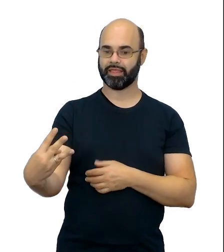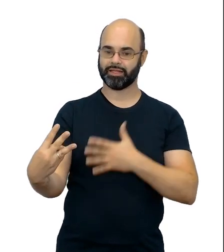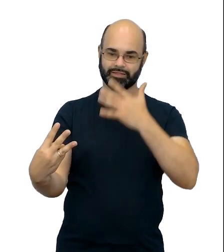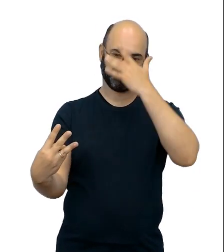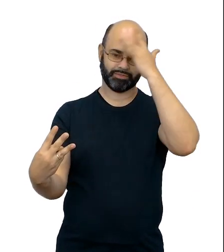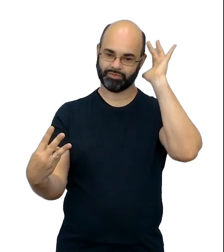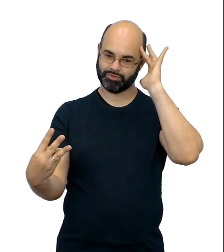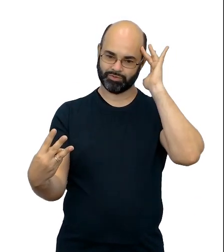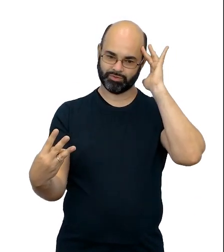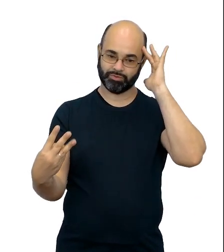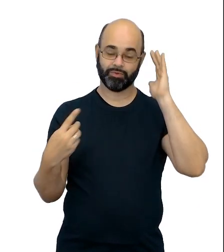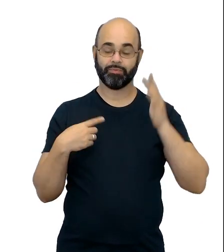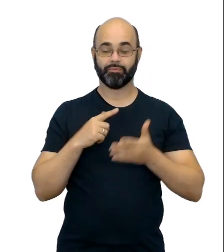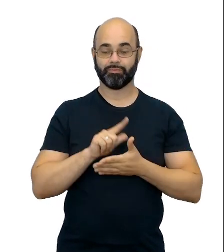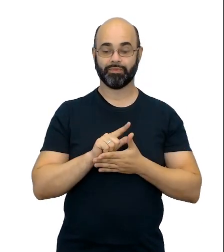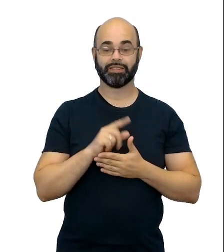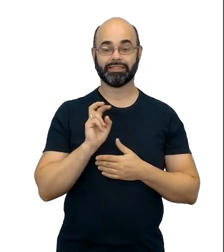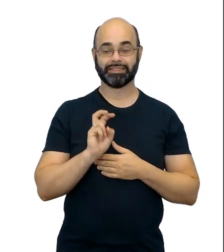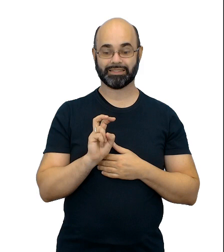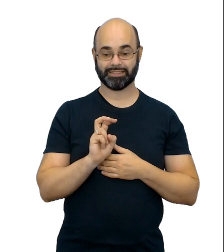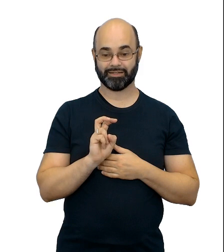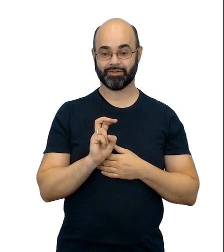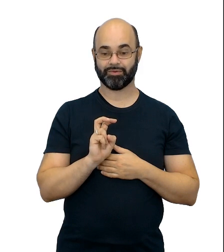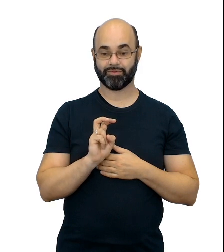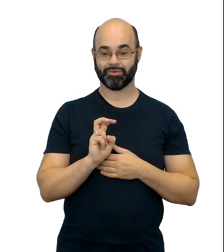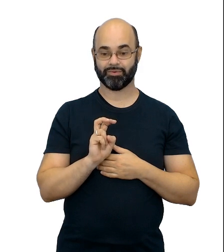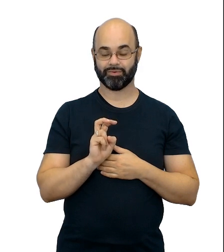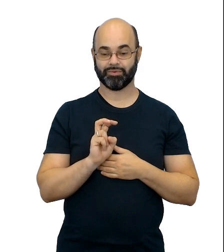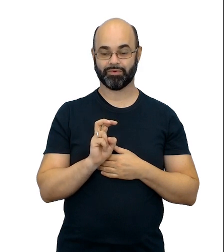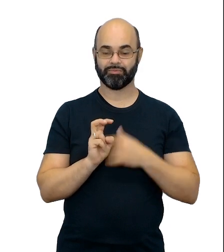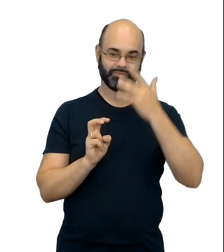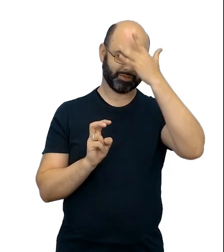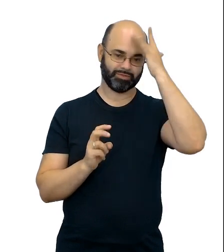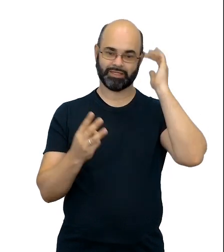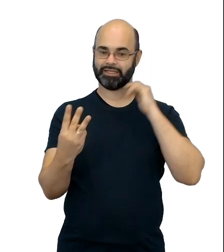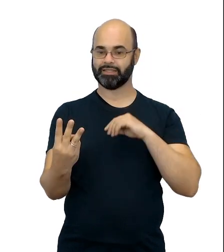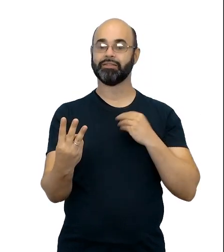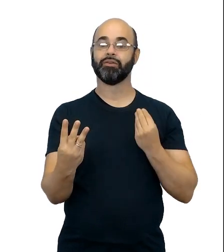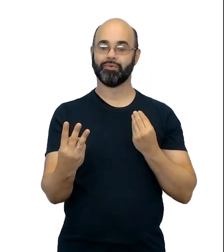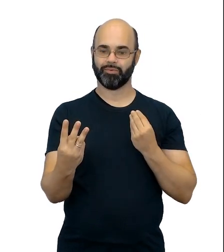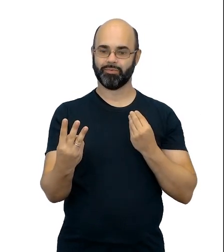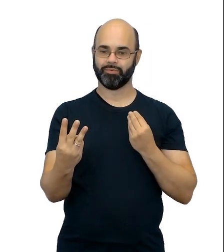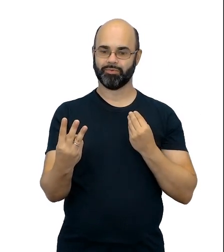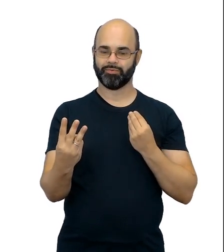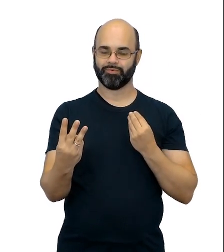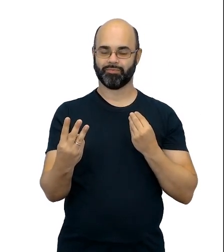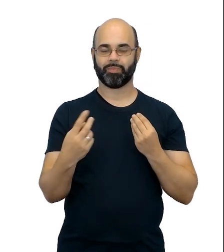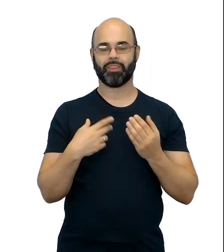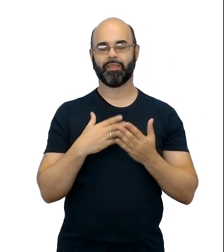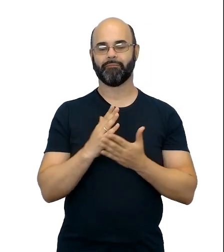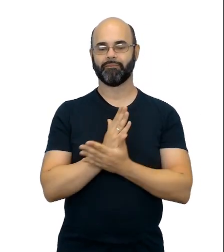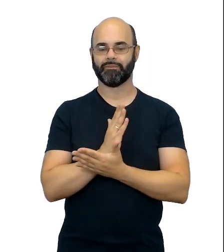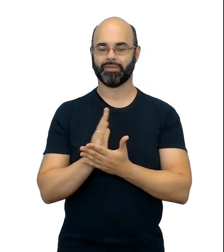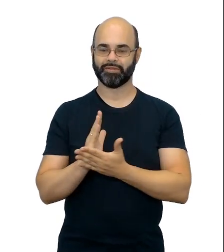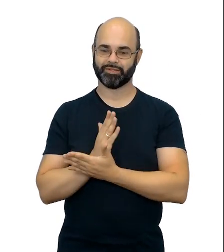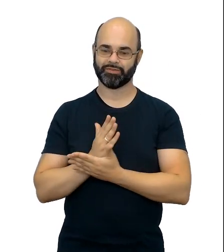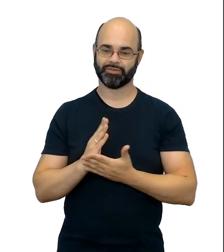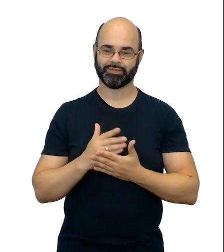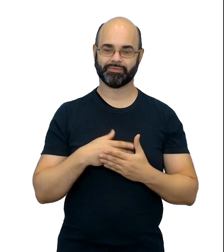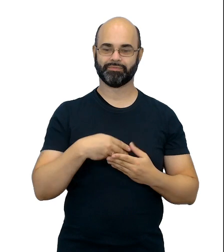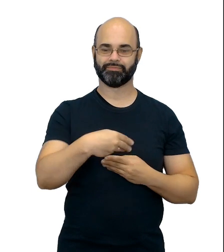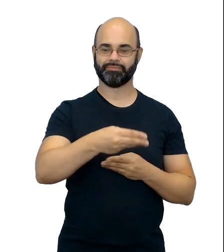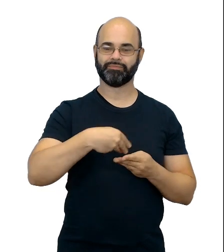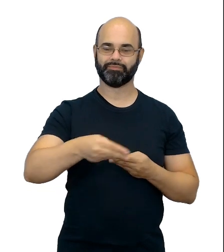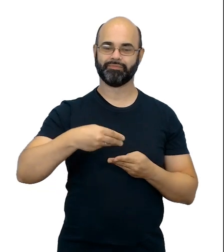5 folhas de papel e dividi para elas, para cada uma, né? Eu dividi em